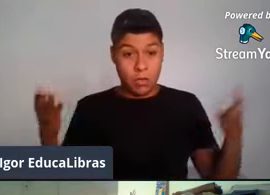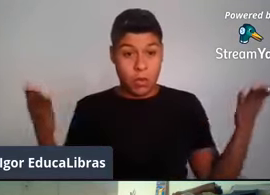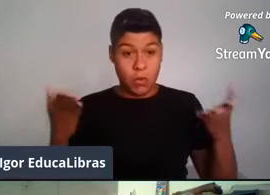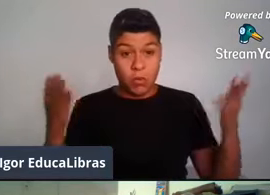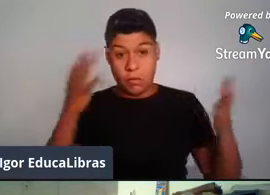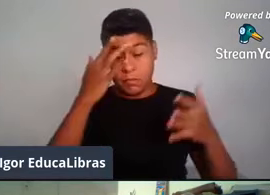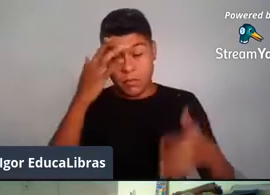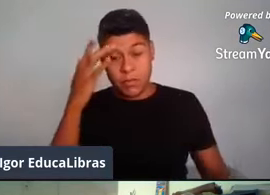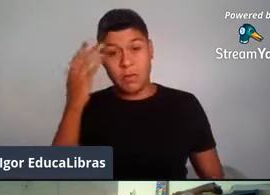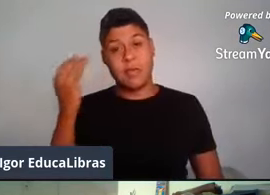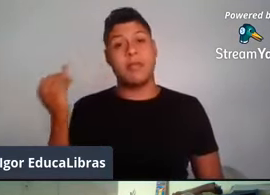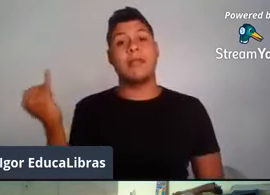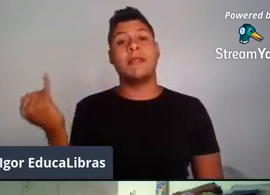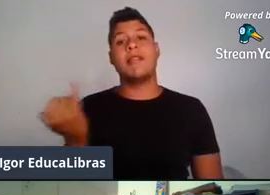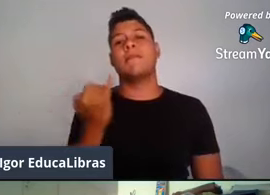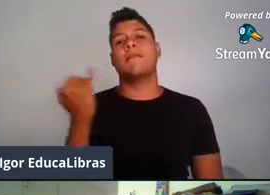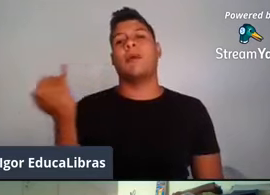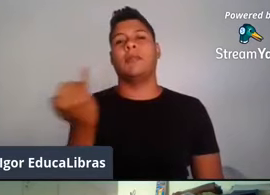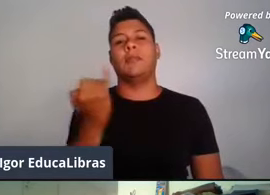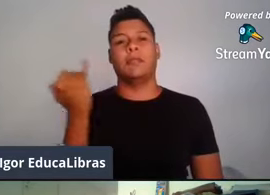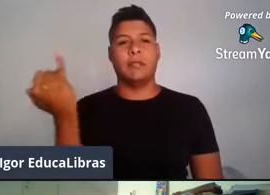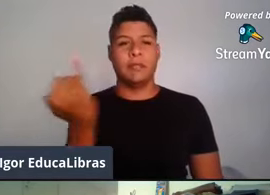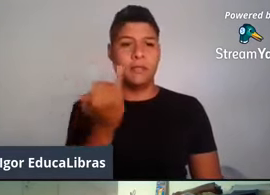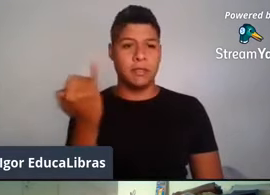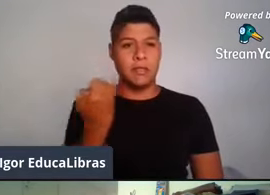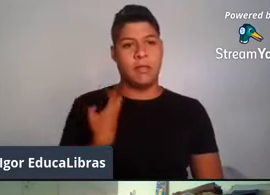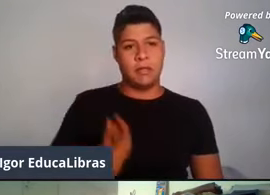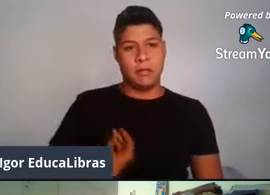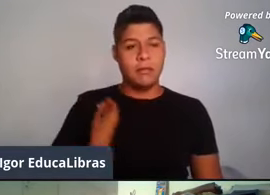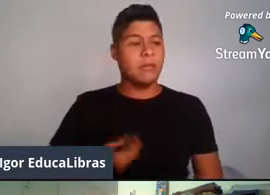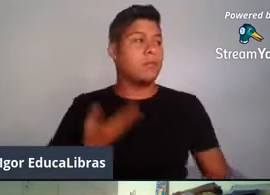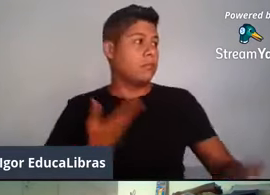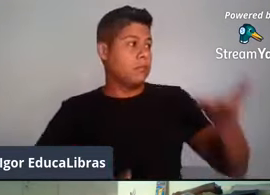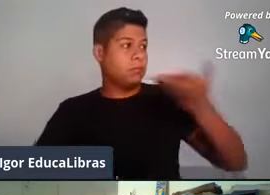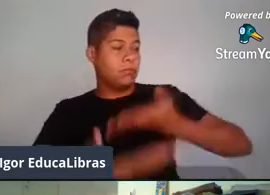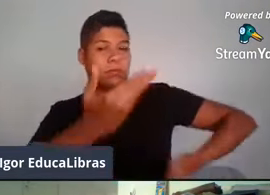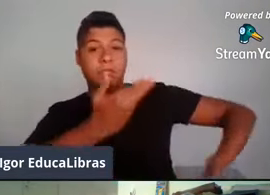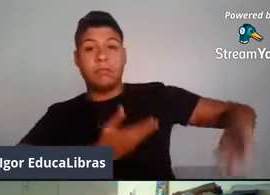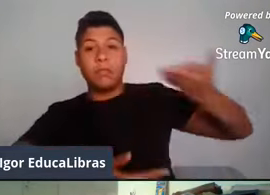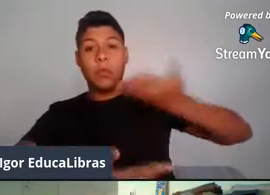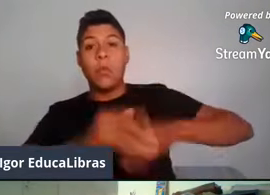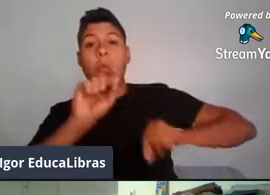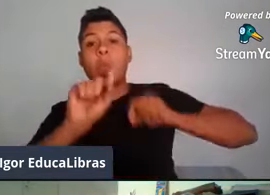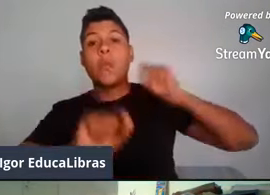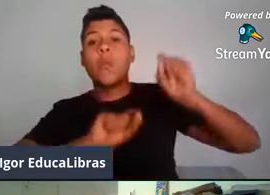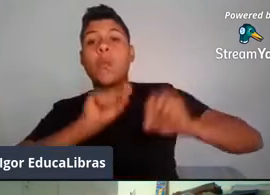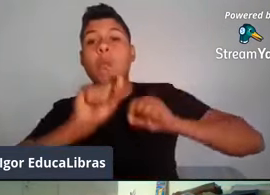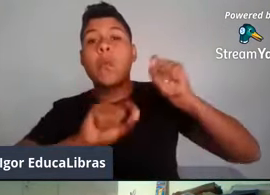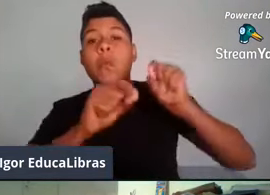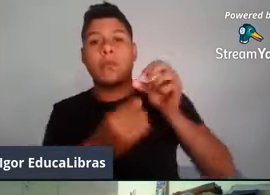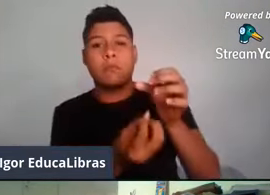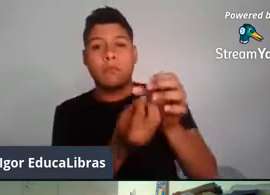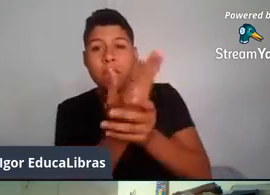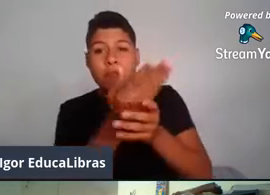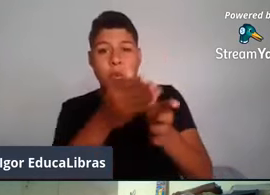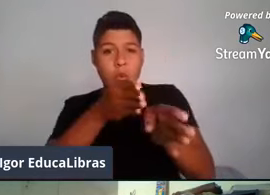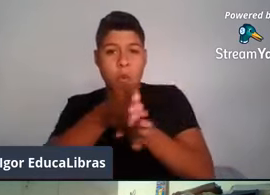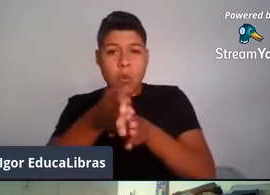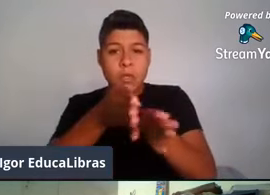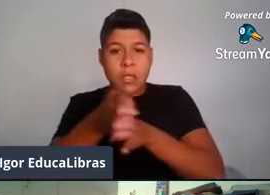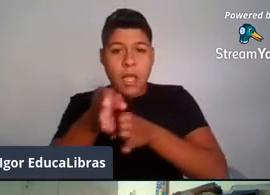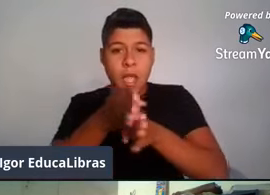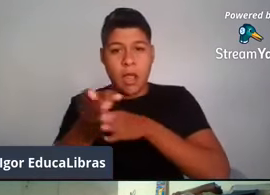foram importantes no timeline, que eu digo desde a criação do Conselho em